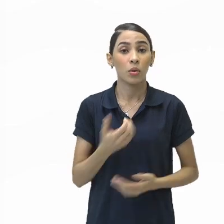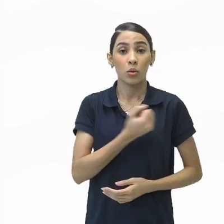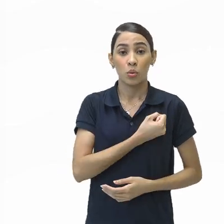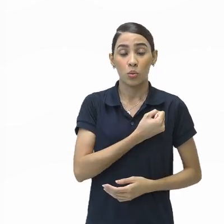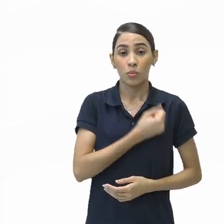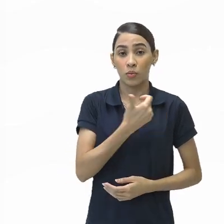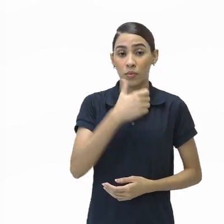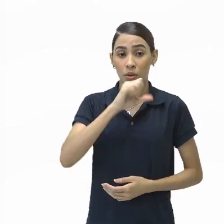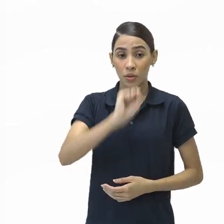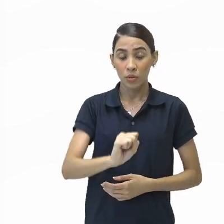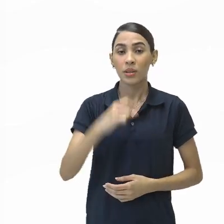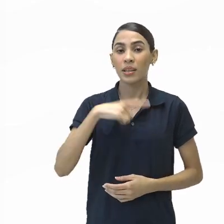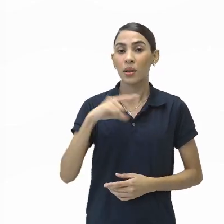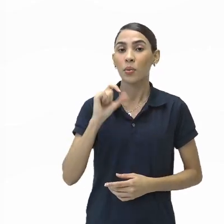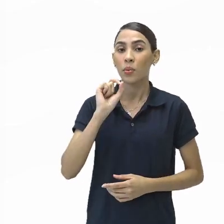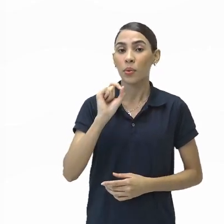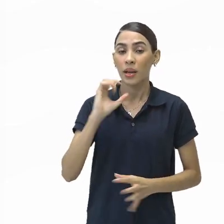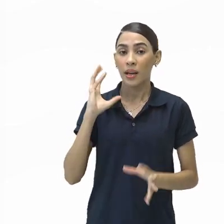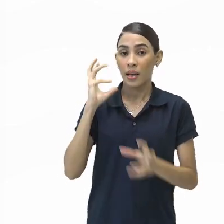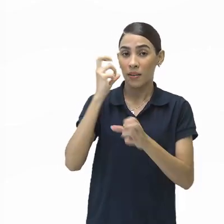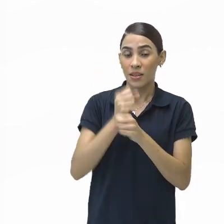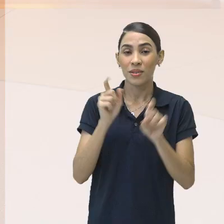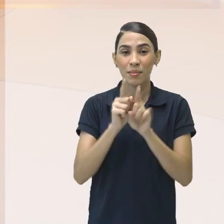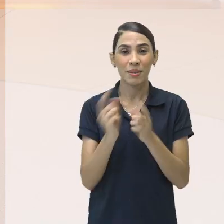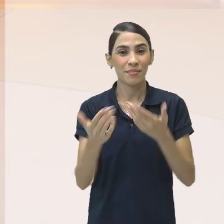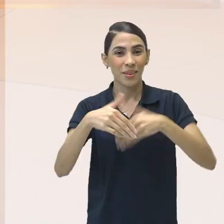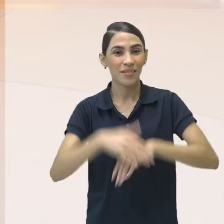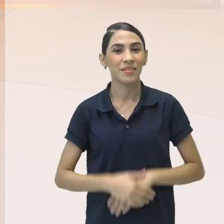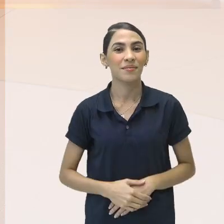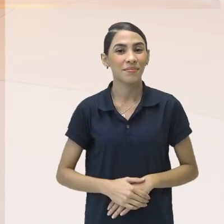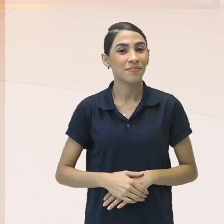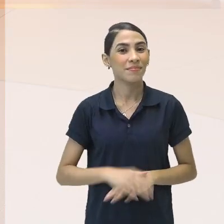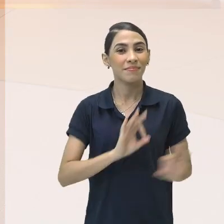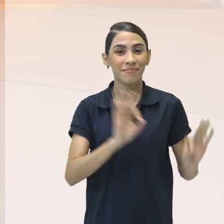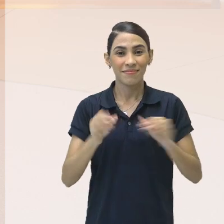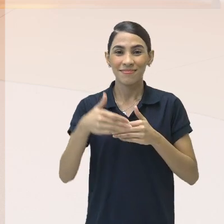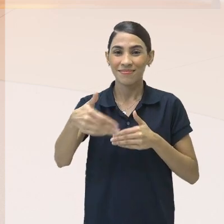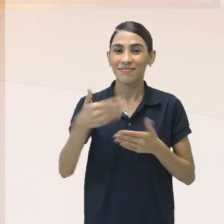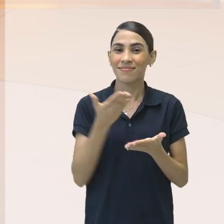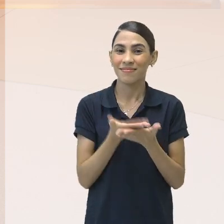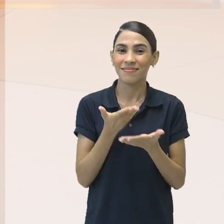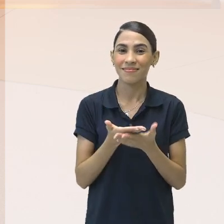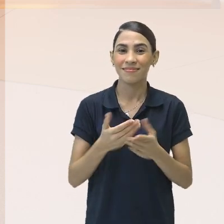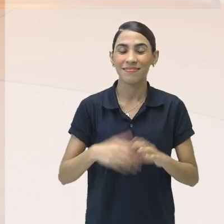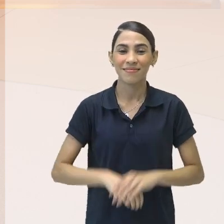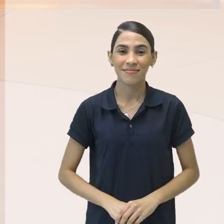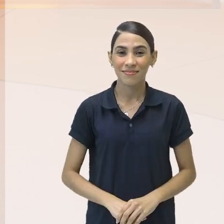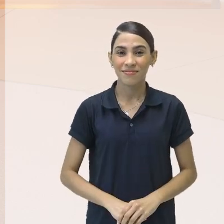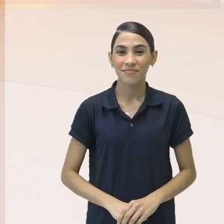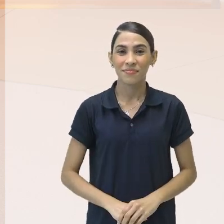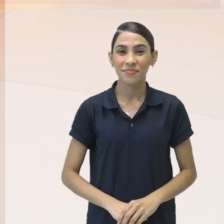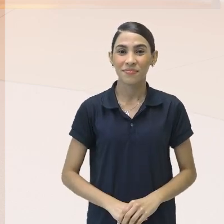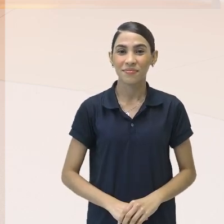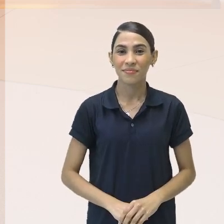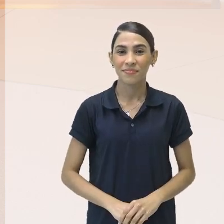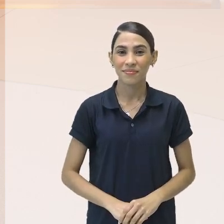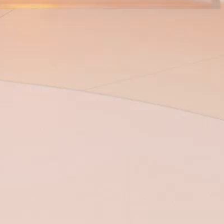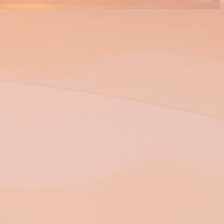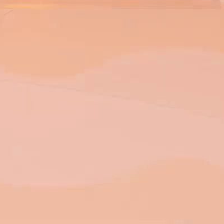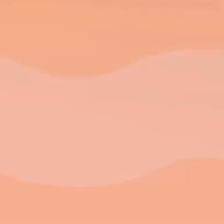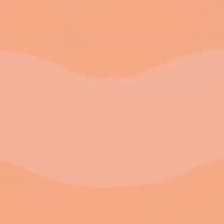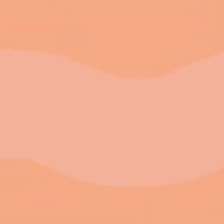número 28, onde nós iremos tratar da nossa revisão e avaliação. Então, vamos ao conteúdo da nossa aula de revisão.